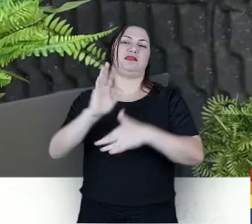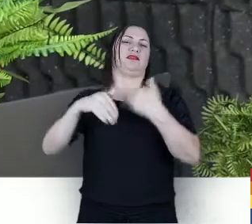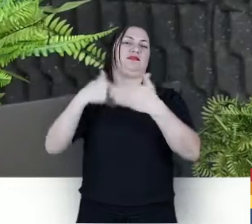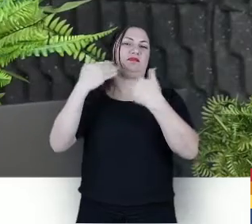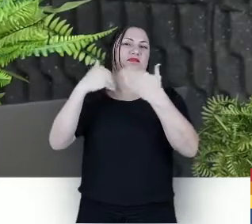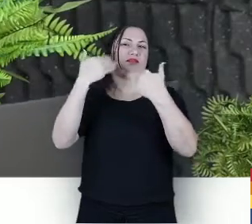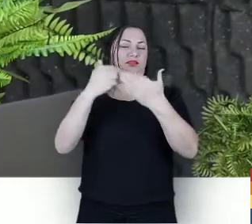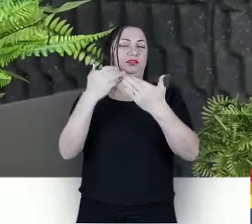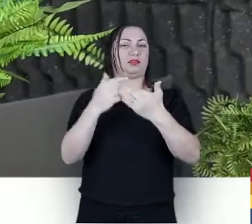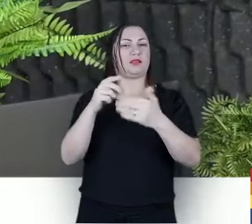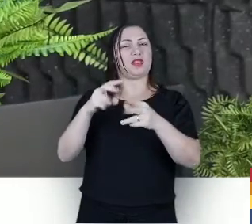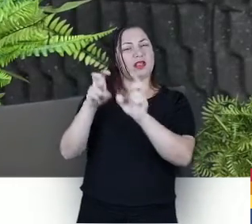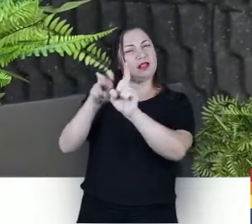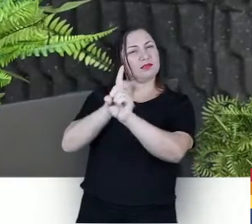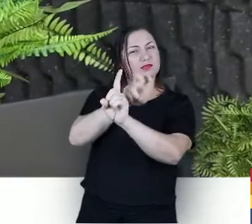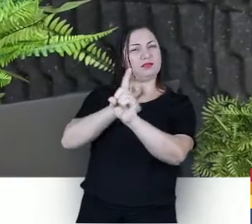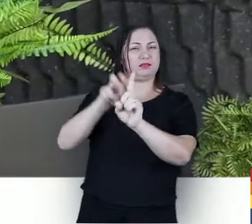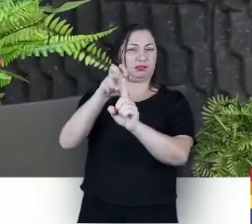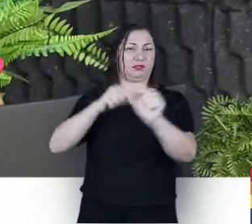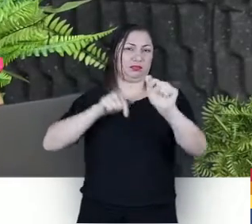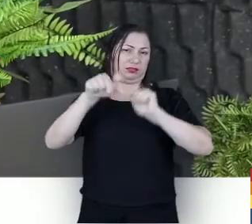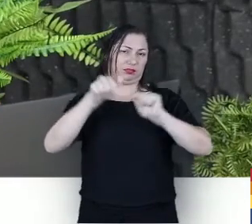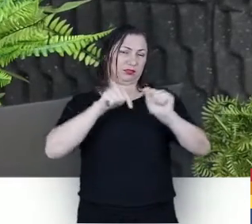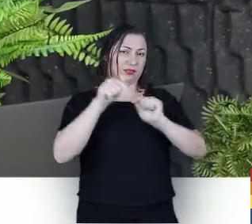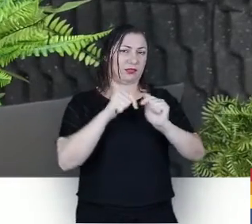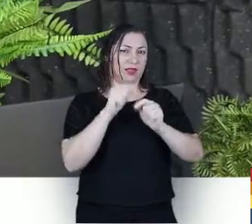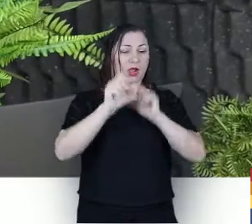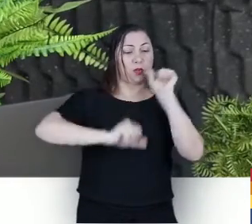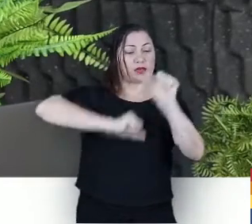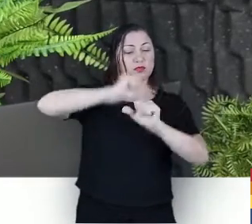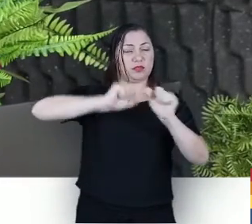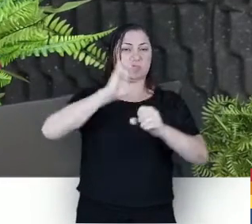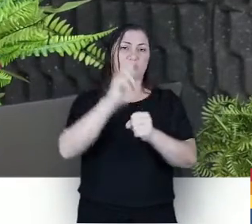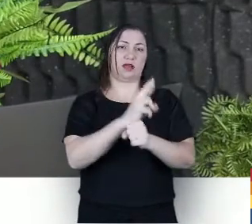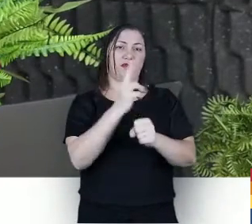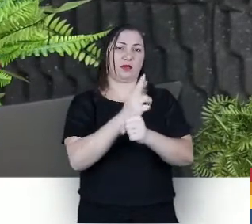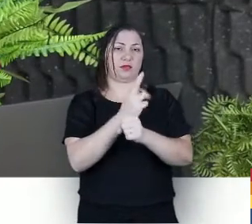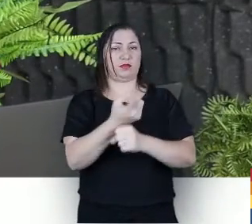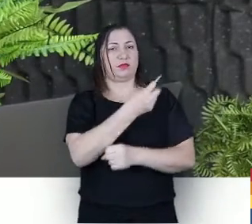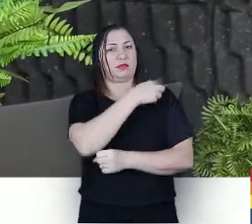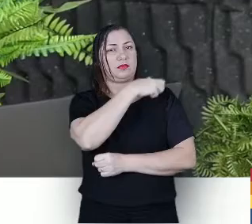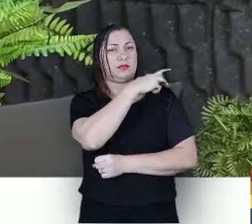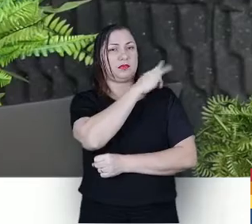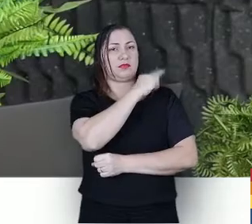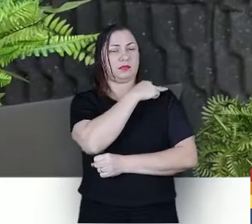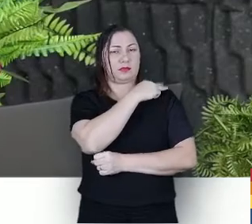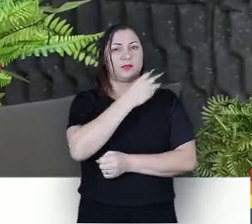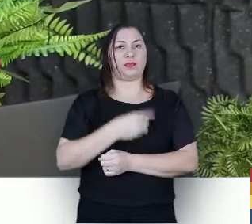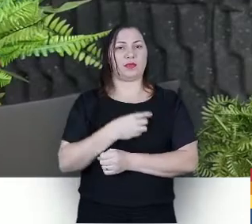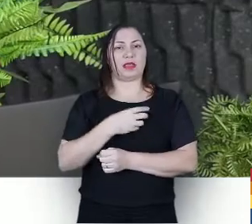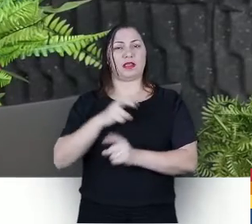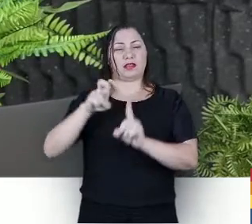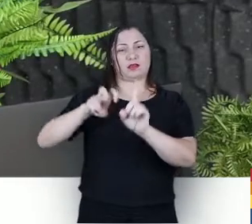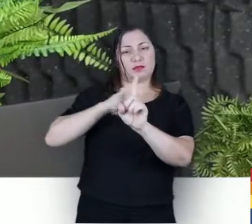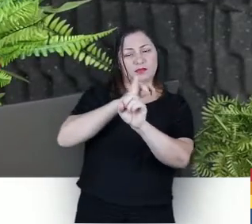essenciais para trabalhar nesta área. Então, o professor especialista, eu friso, ele é fundamental nesse processo,